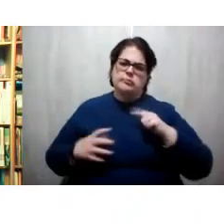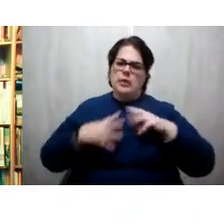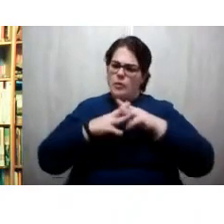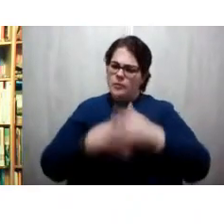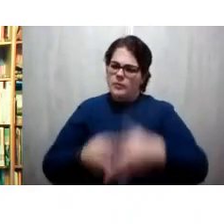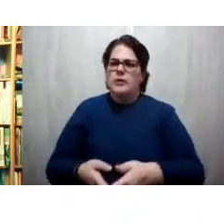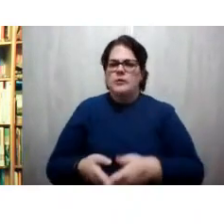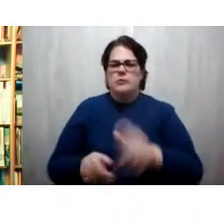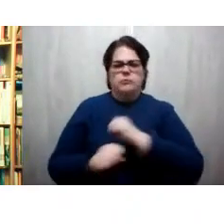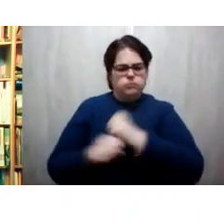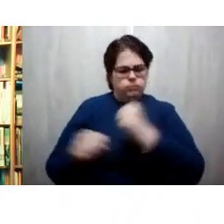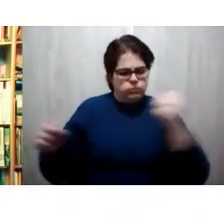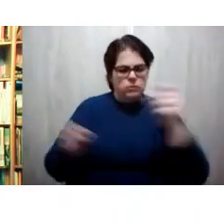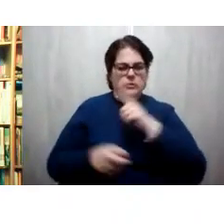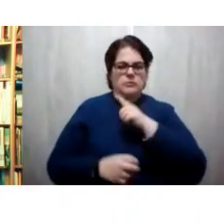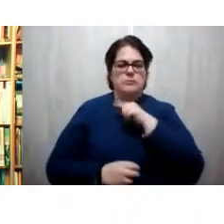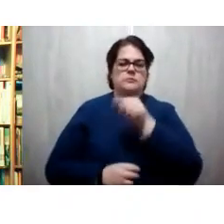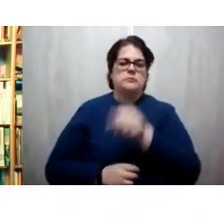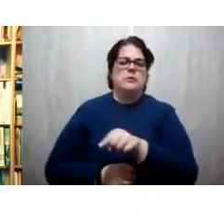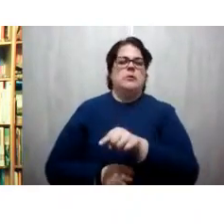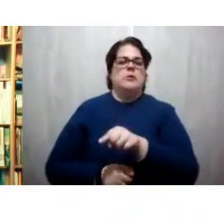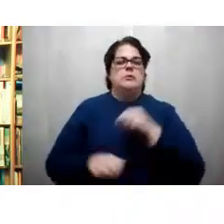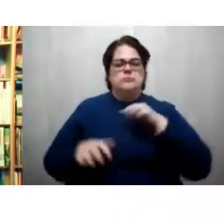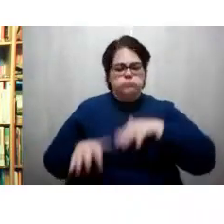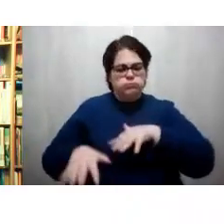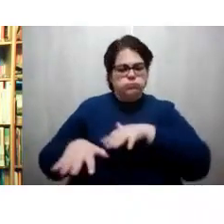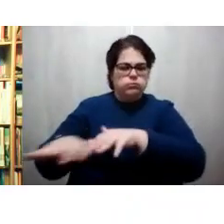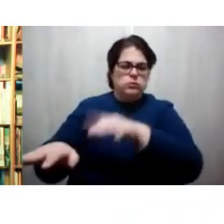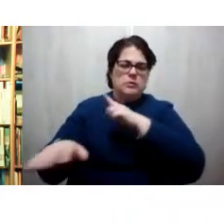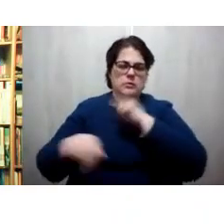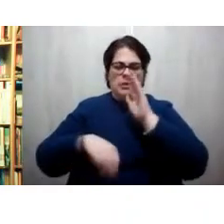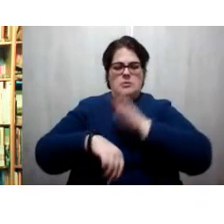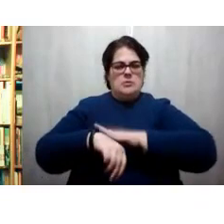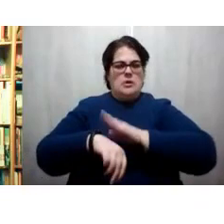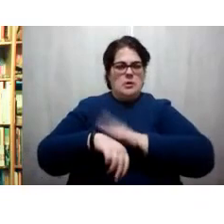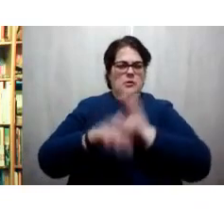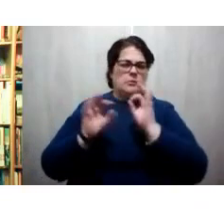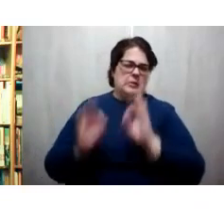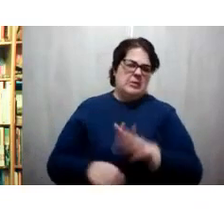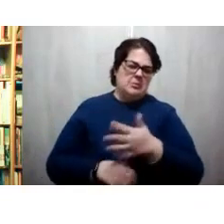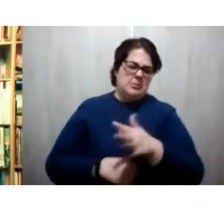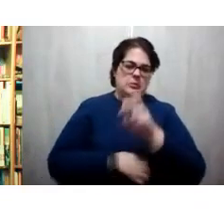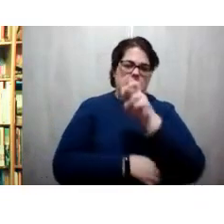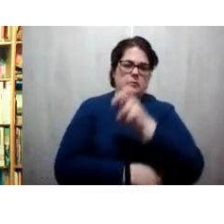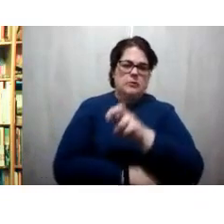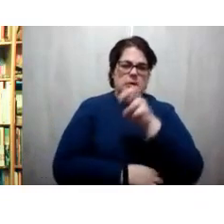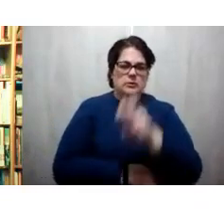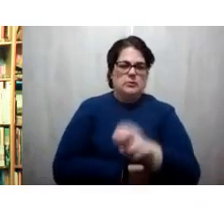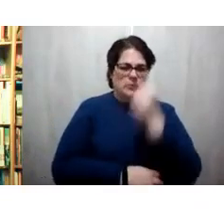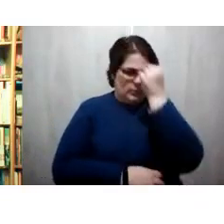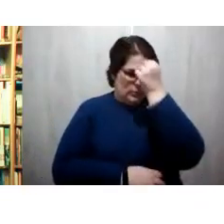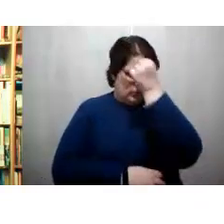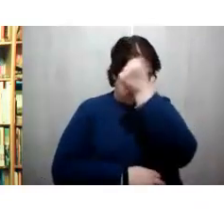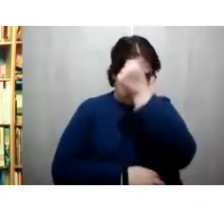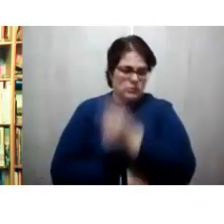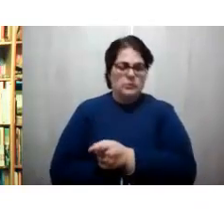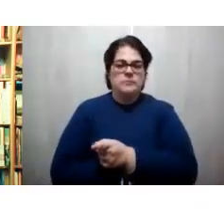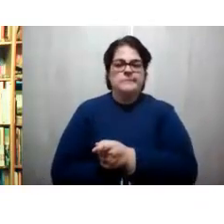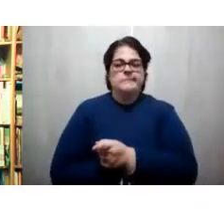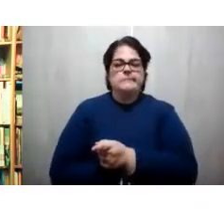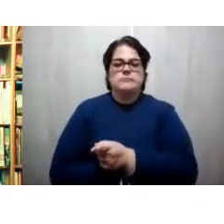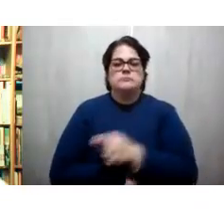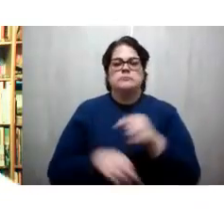complexidade, né? Embora o desfile dure, tenha a duração de 55 a 60 minutos, é como